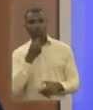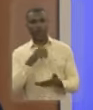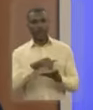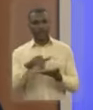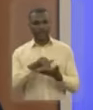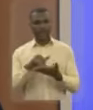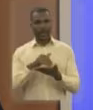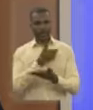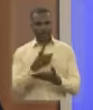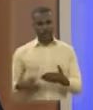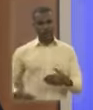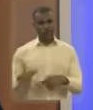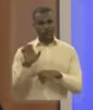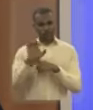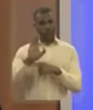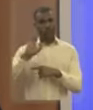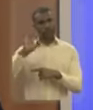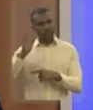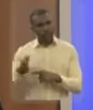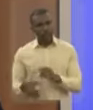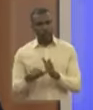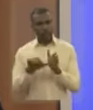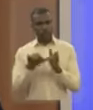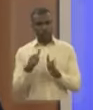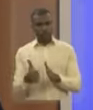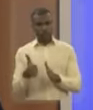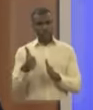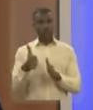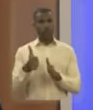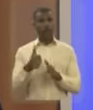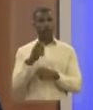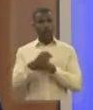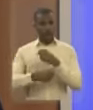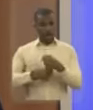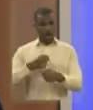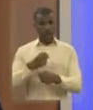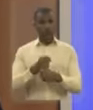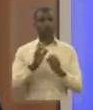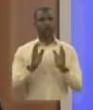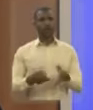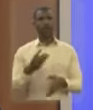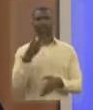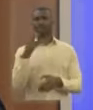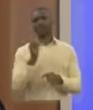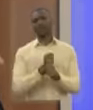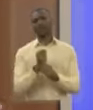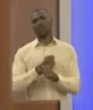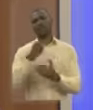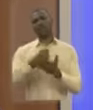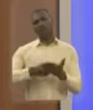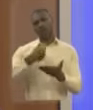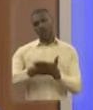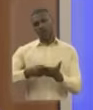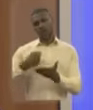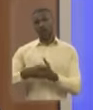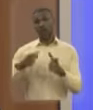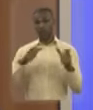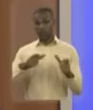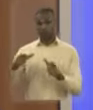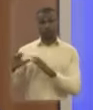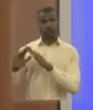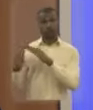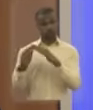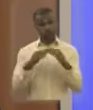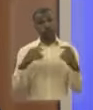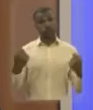fazer essa regularização no primeiro ano do nosso governo mais de 30 anos de luta e tem várias comunidades na cidade